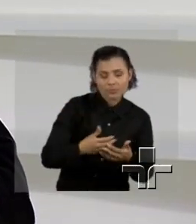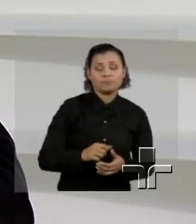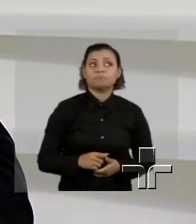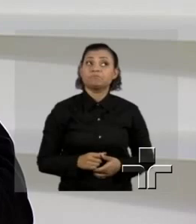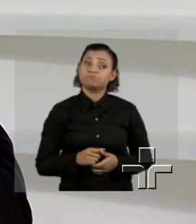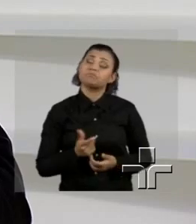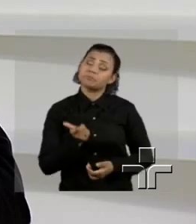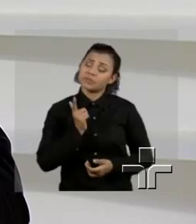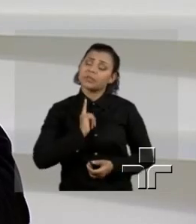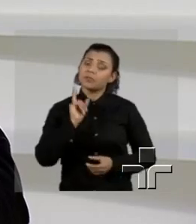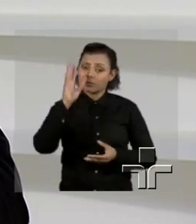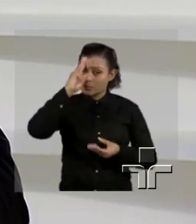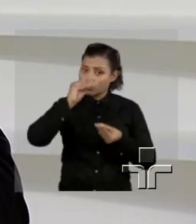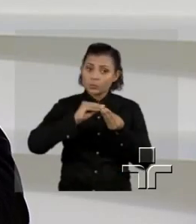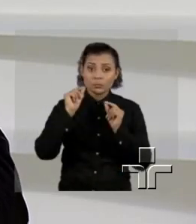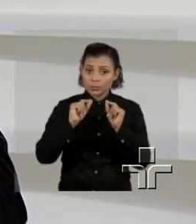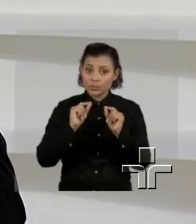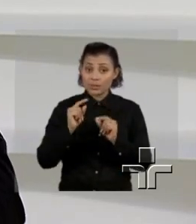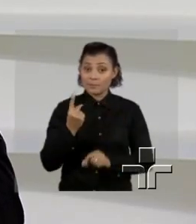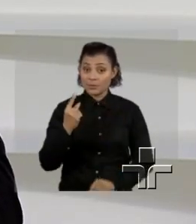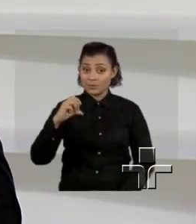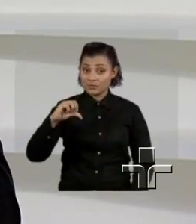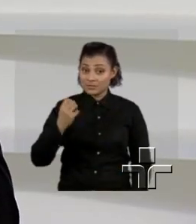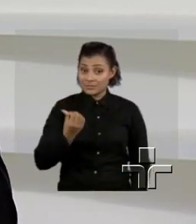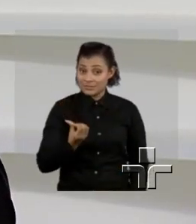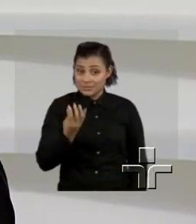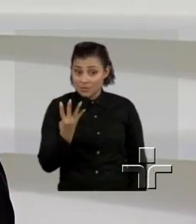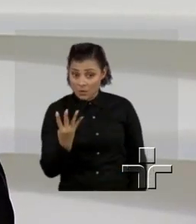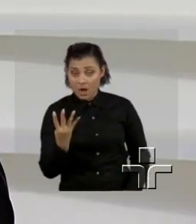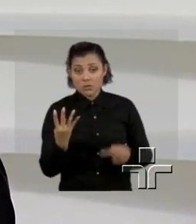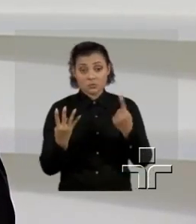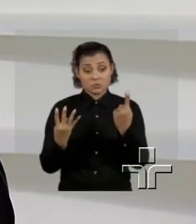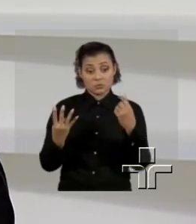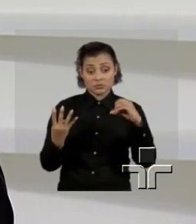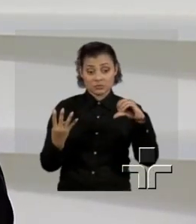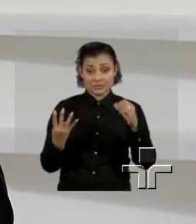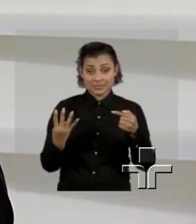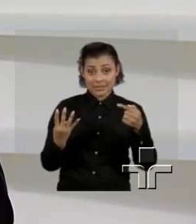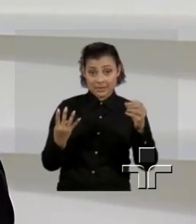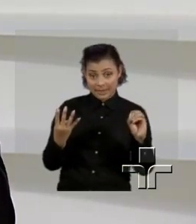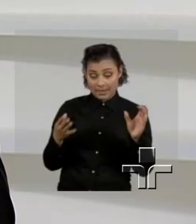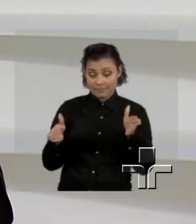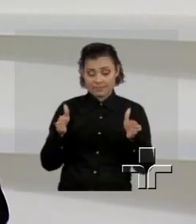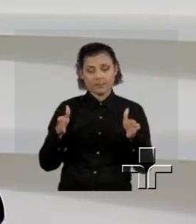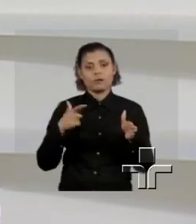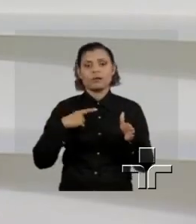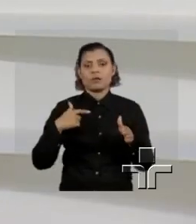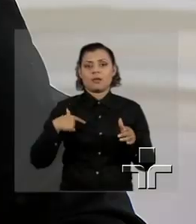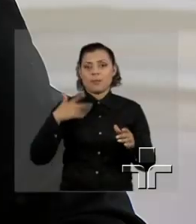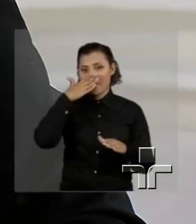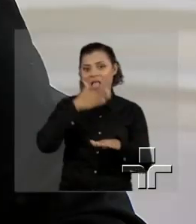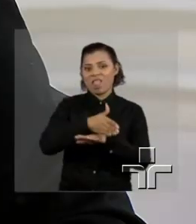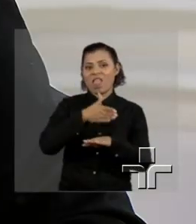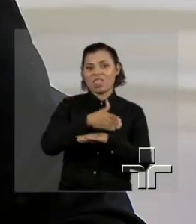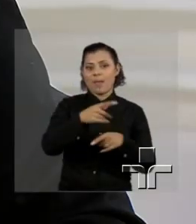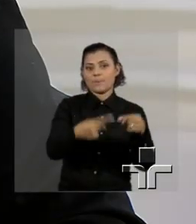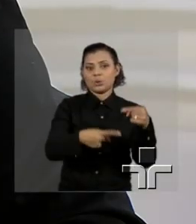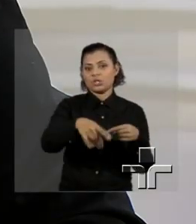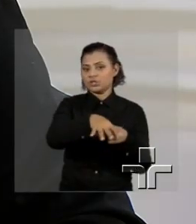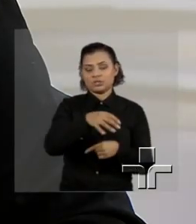que ser analisado também, né? Que eu espero que o presidente tenha analisado essa indicação também, né? Para o maior país do mundo.